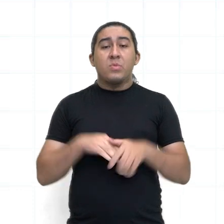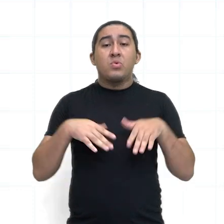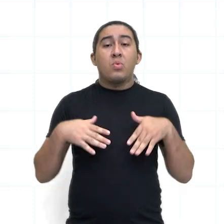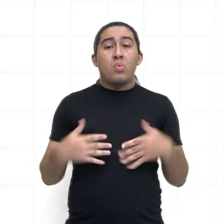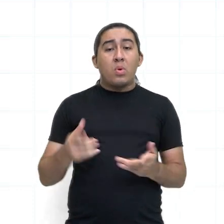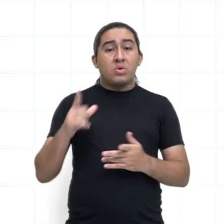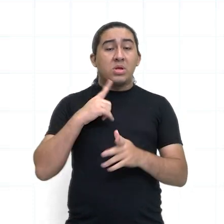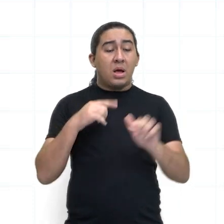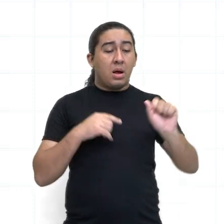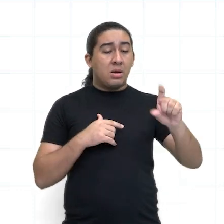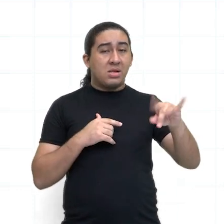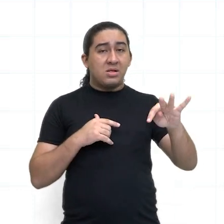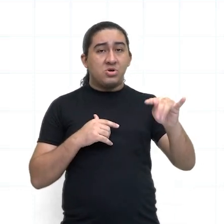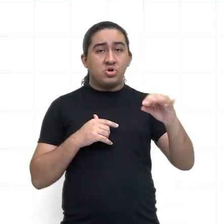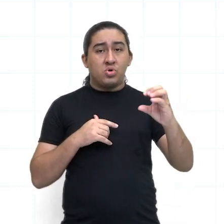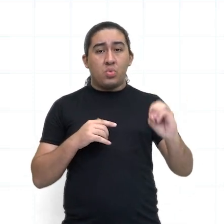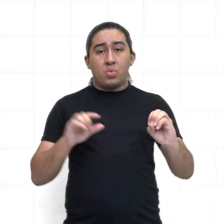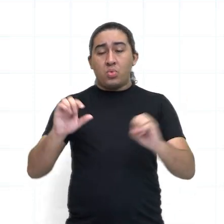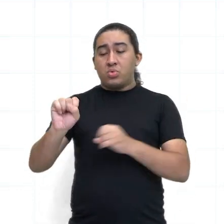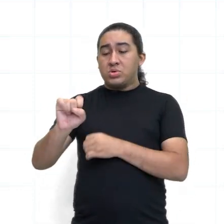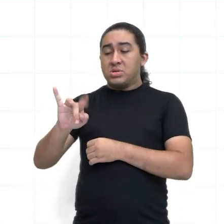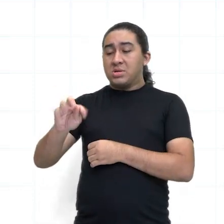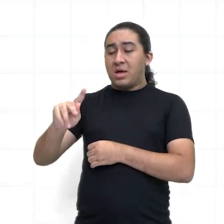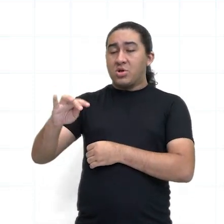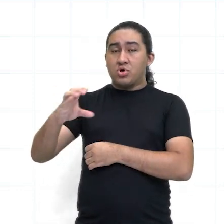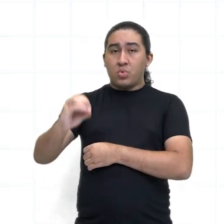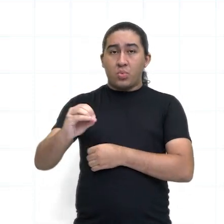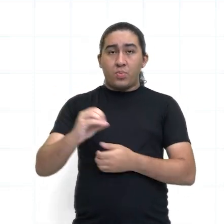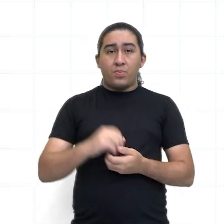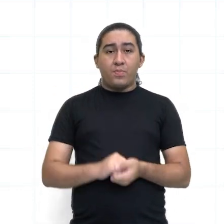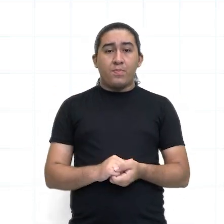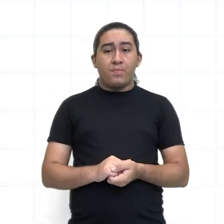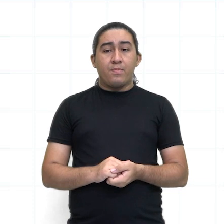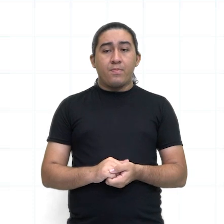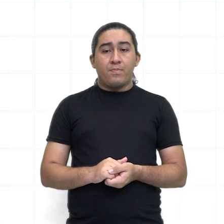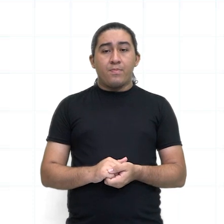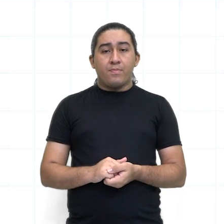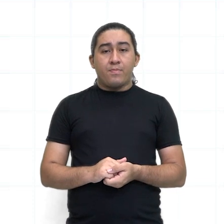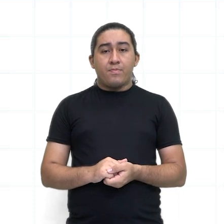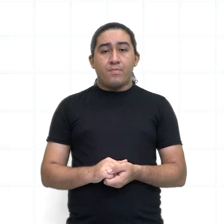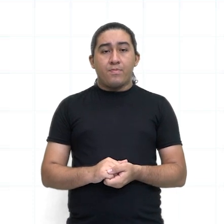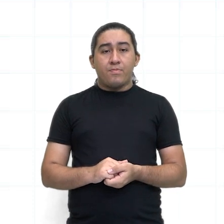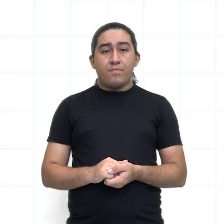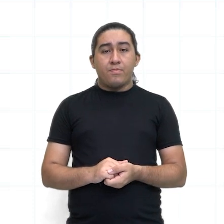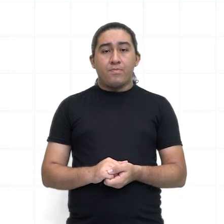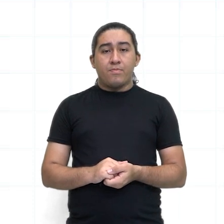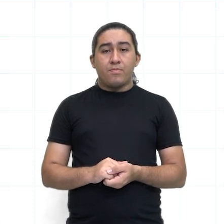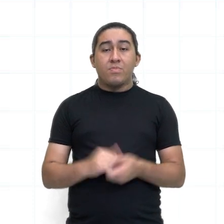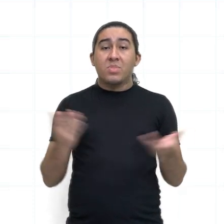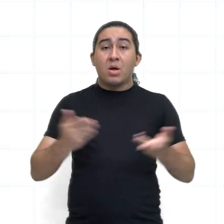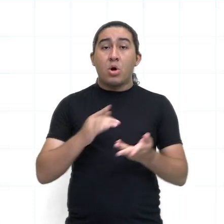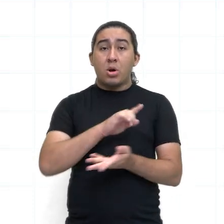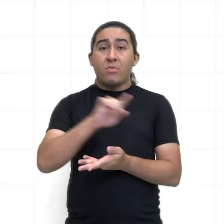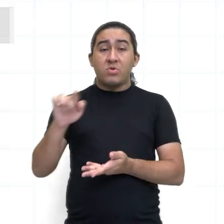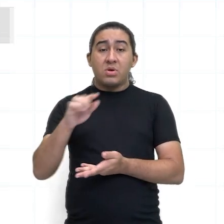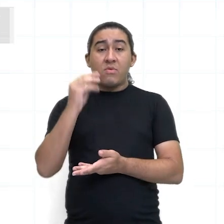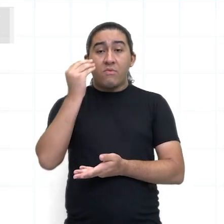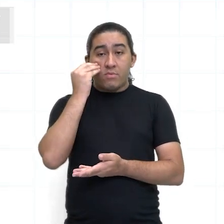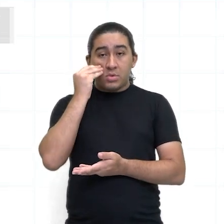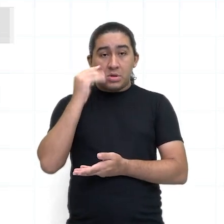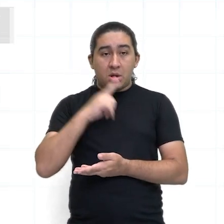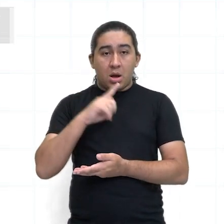quê? Cubismo analítico e o cubismo sintético. Eu trouxe para vocês